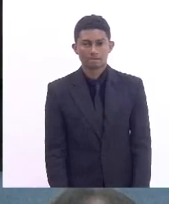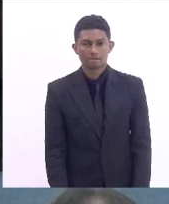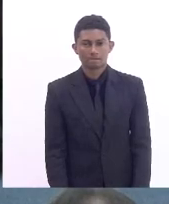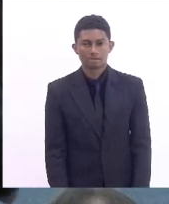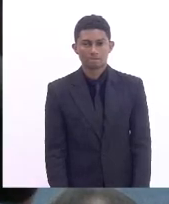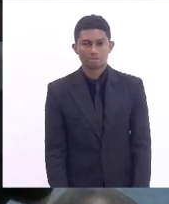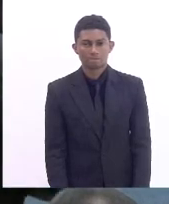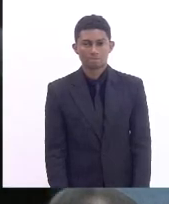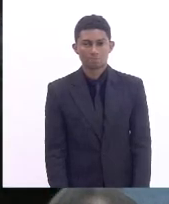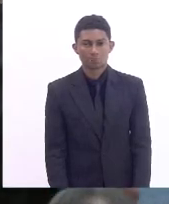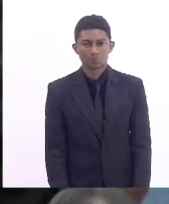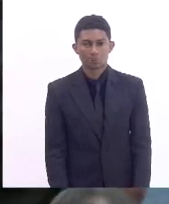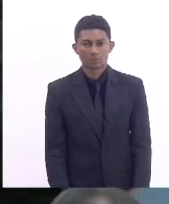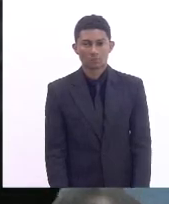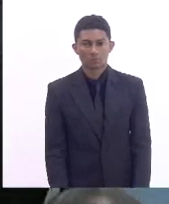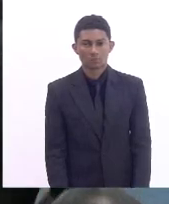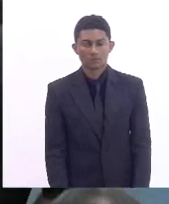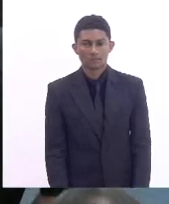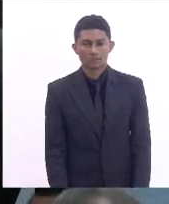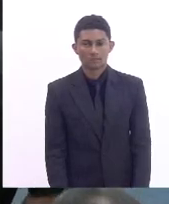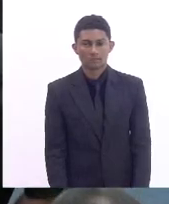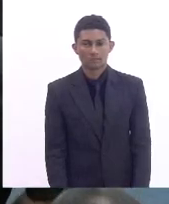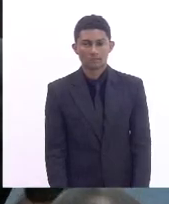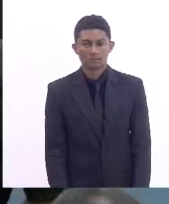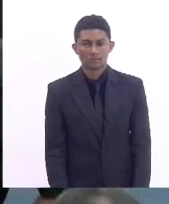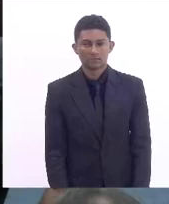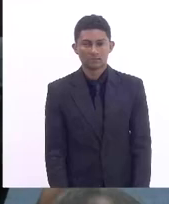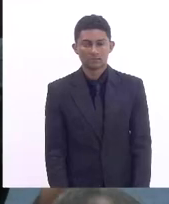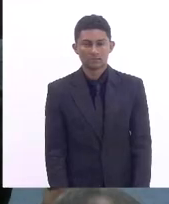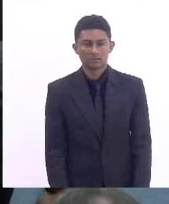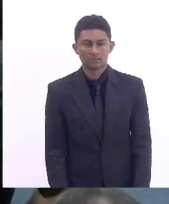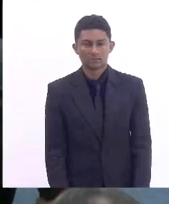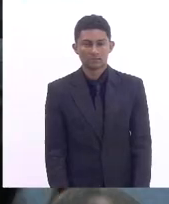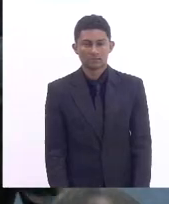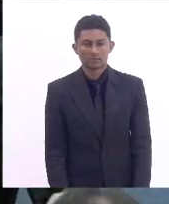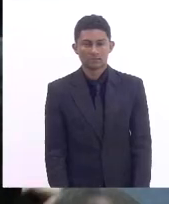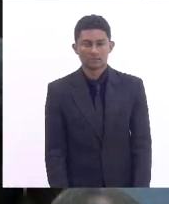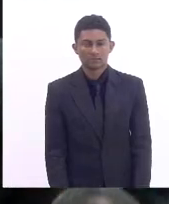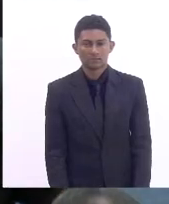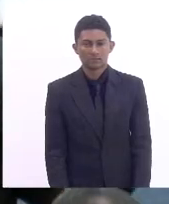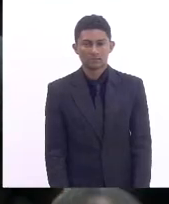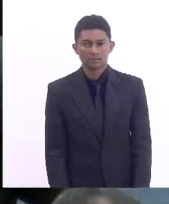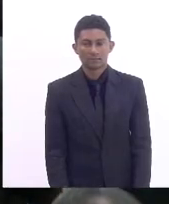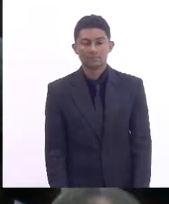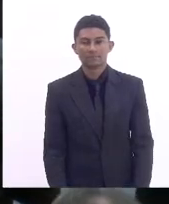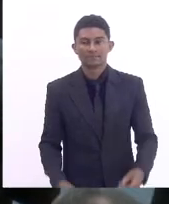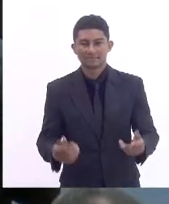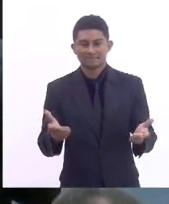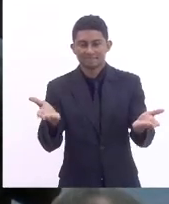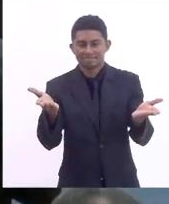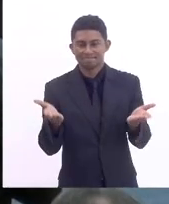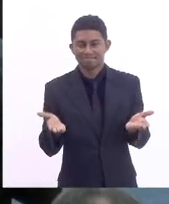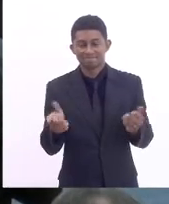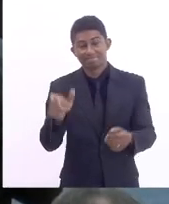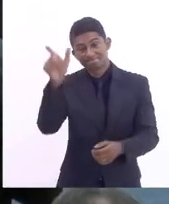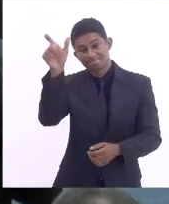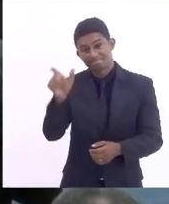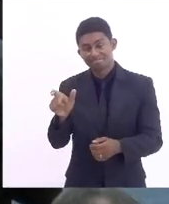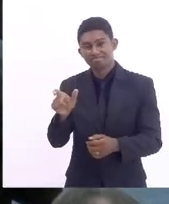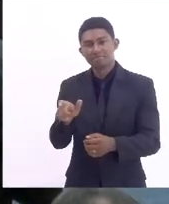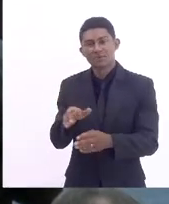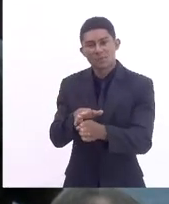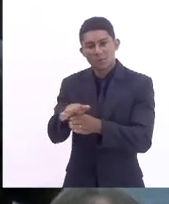E aí E aí e convidamos o conselheiro titular Rodrigo